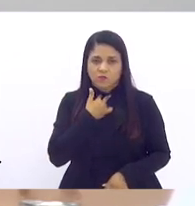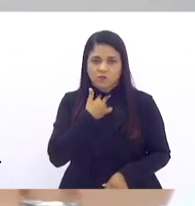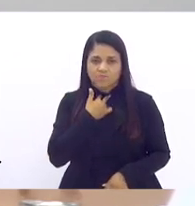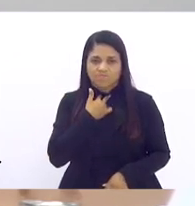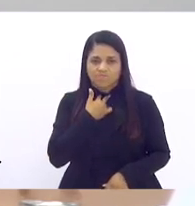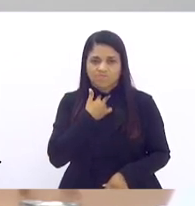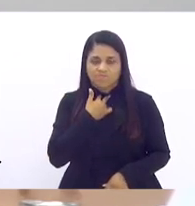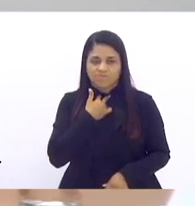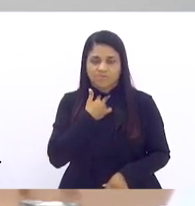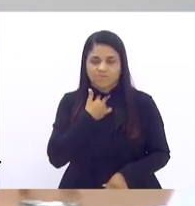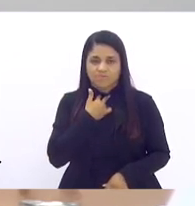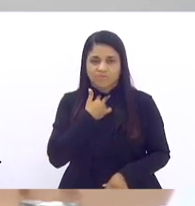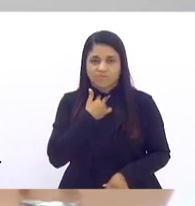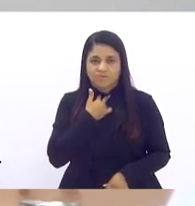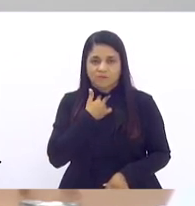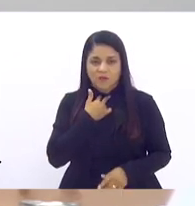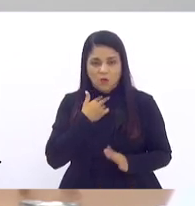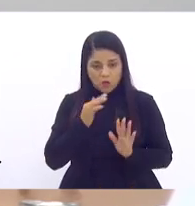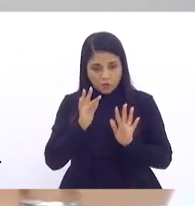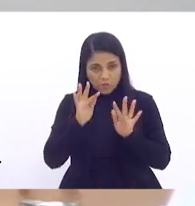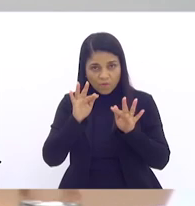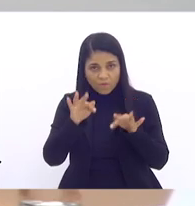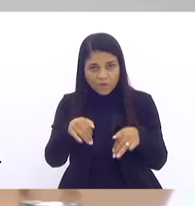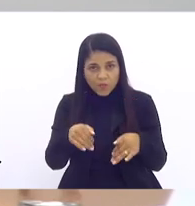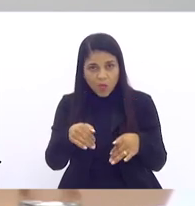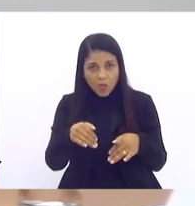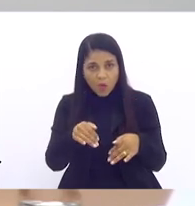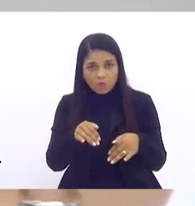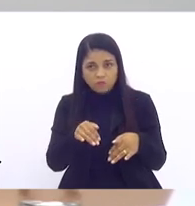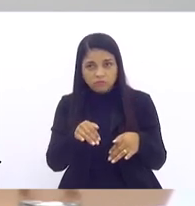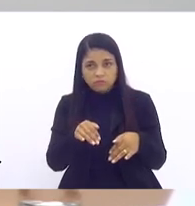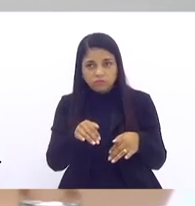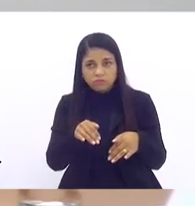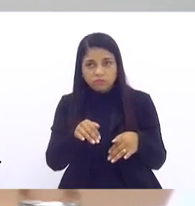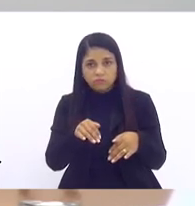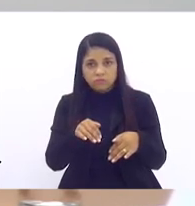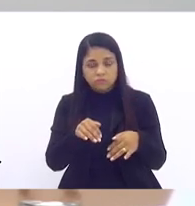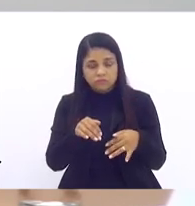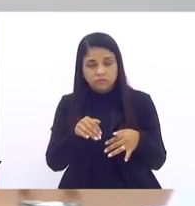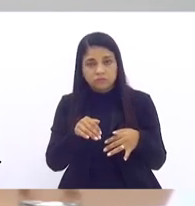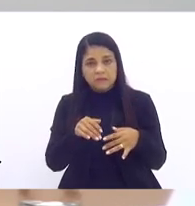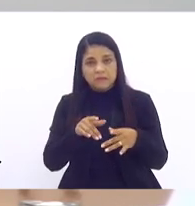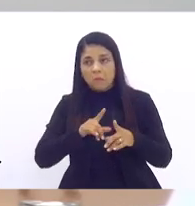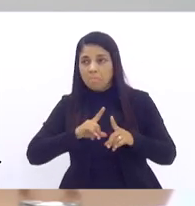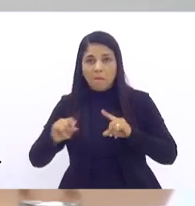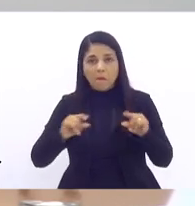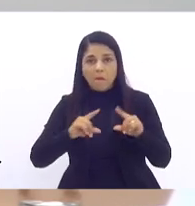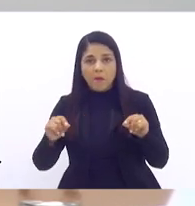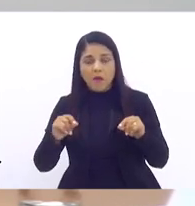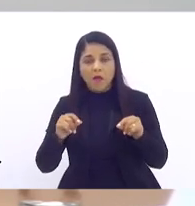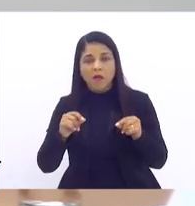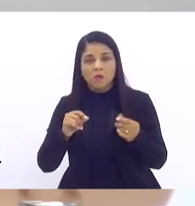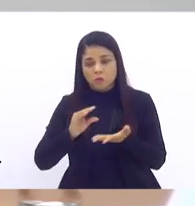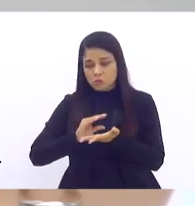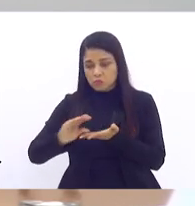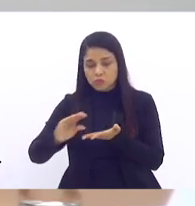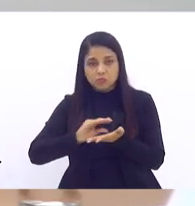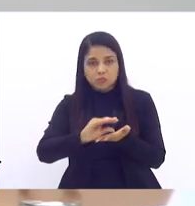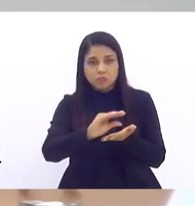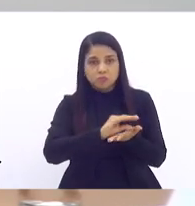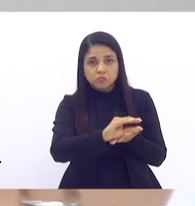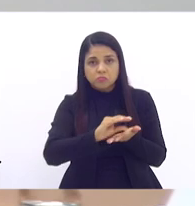não apagar das luzes fluir sair por entre os nossos dedos os recursos e a capacidade